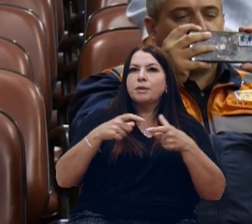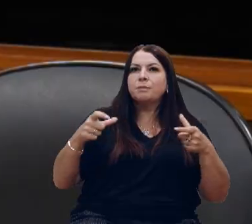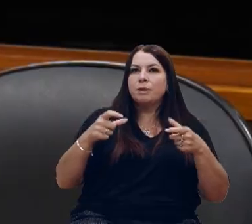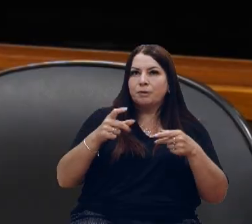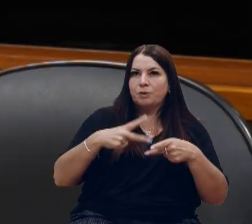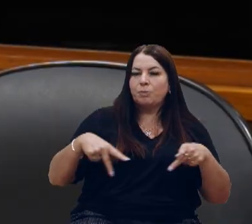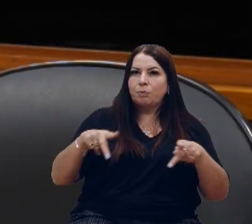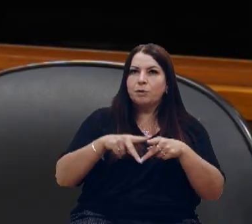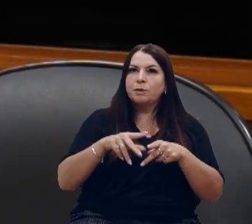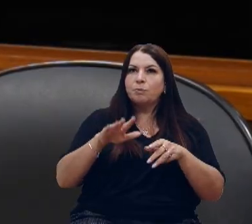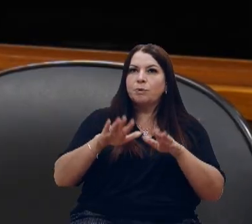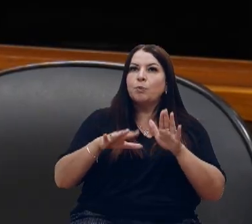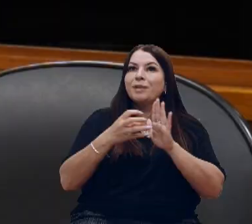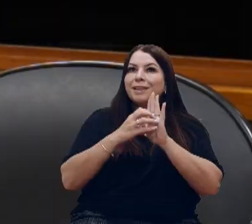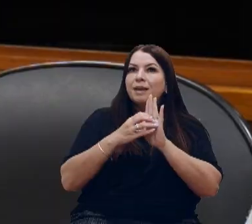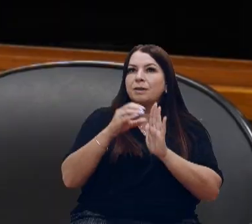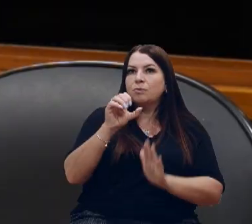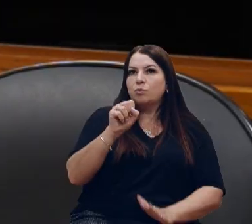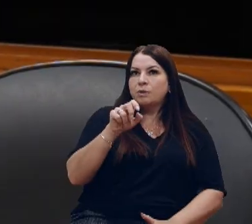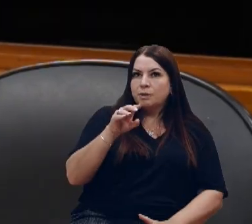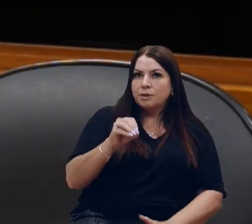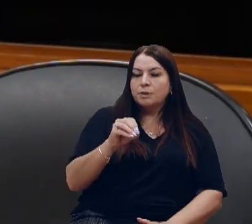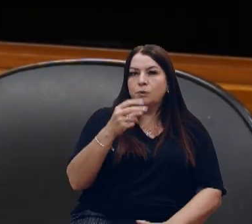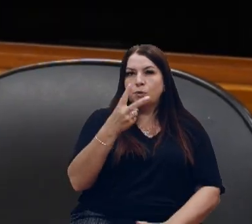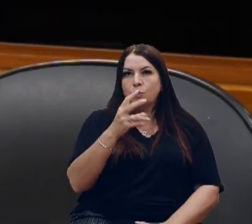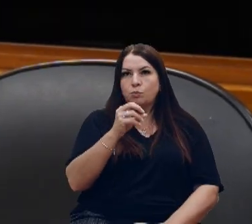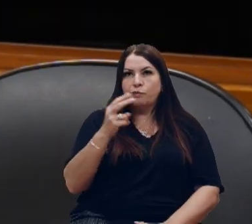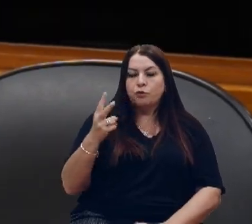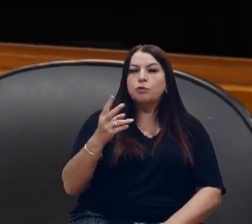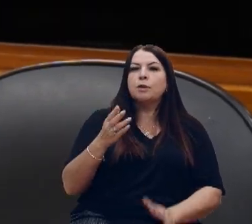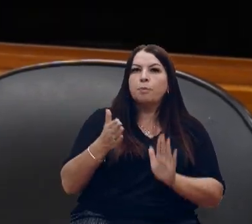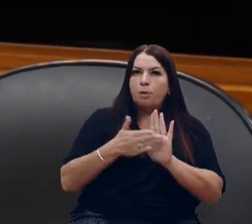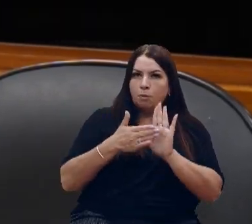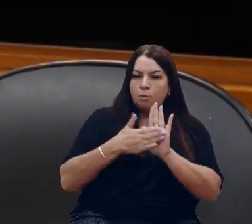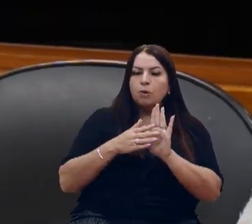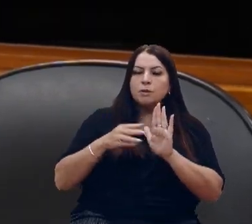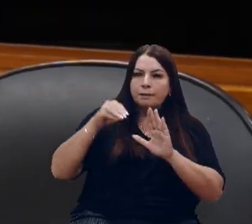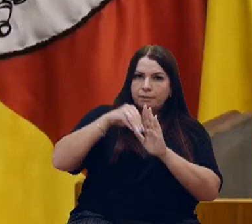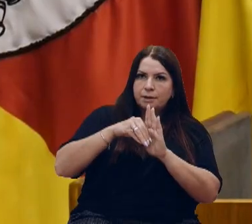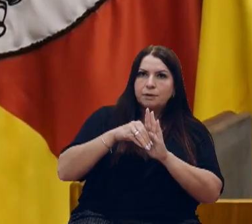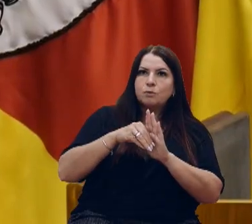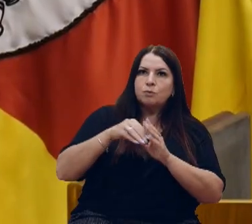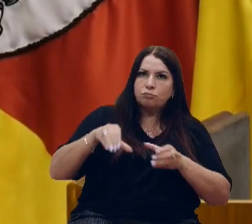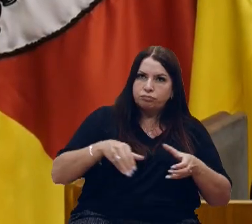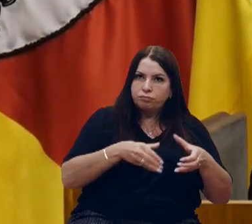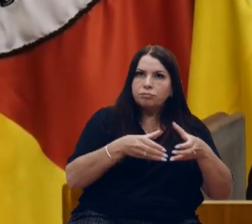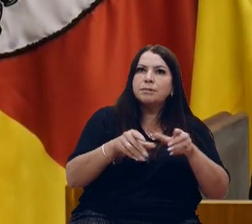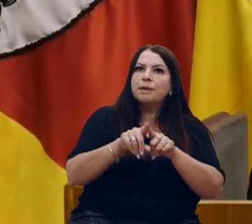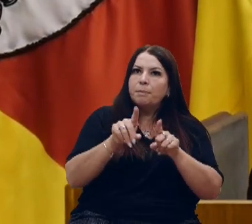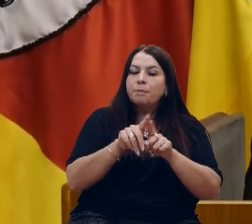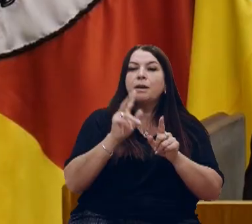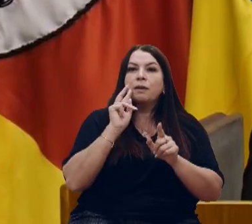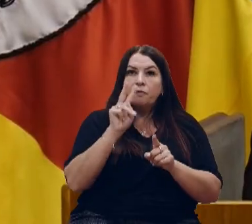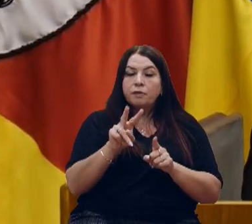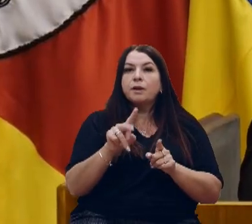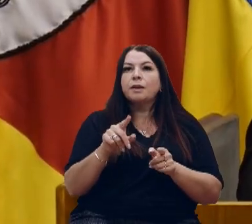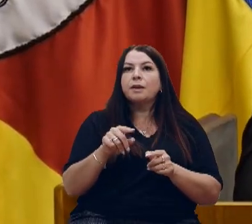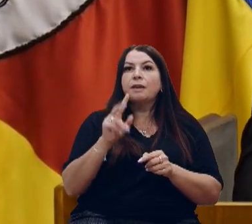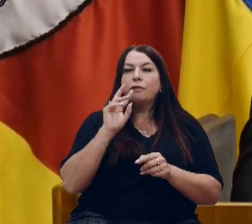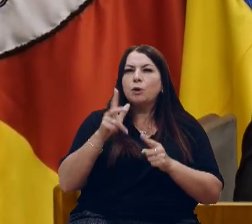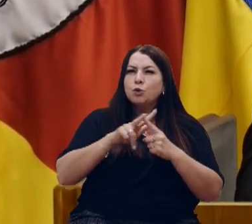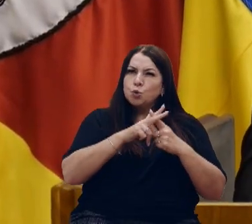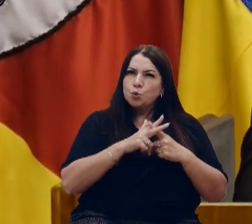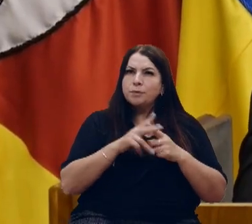populacional, conforme dados do Censo 2022. A proposta atende ao Plano Municipal de Saneamento e prevê